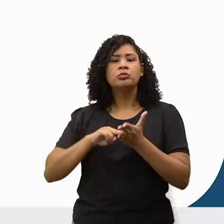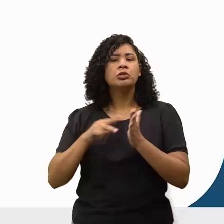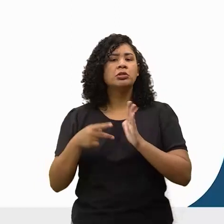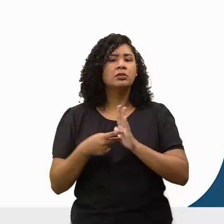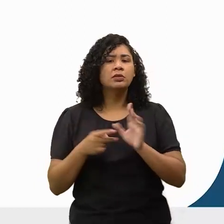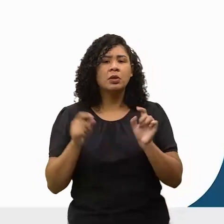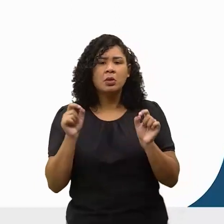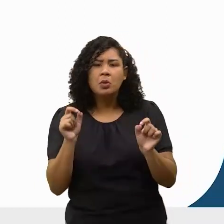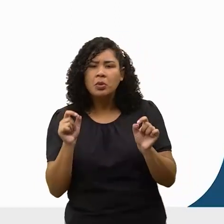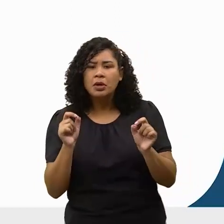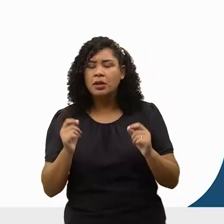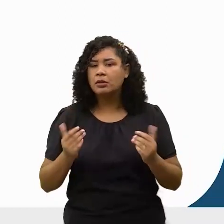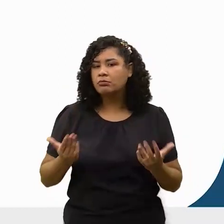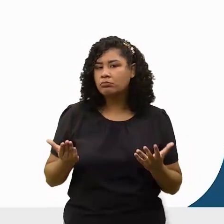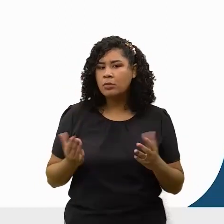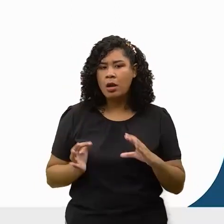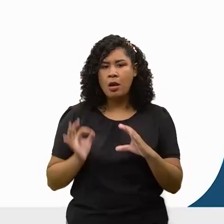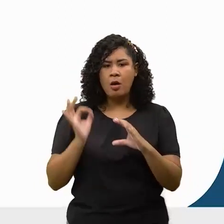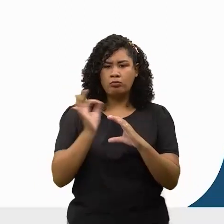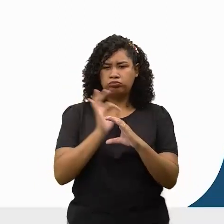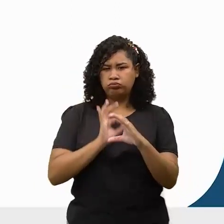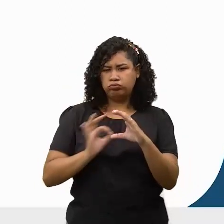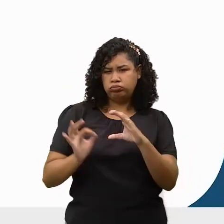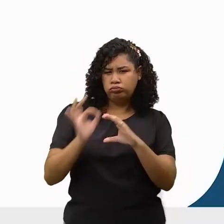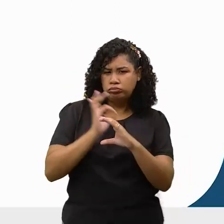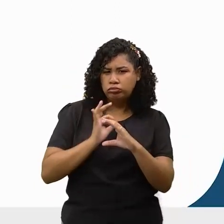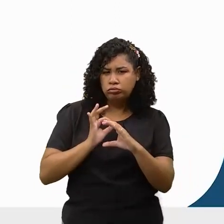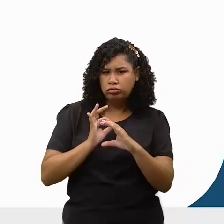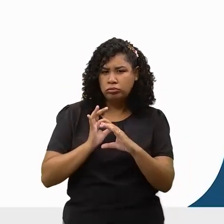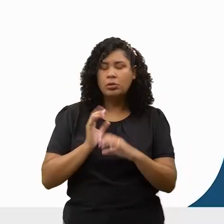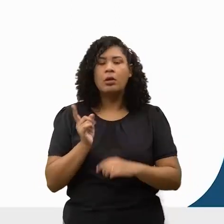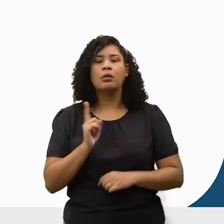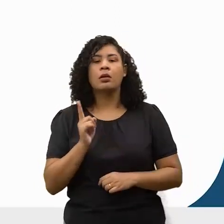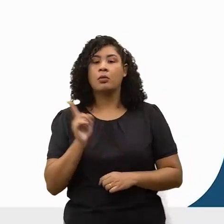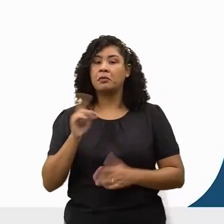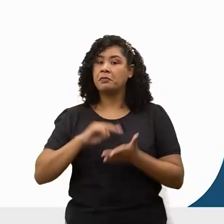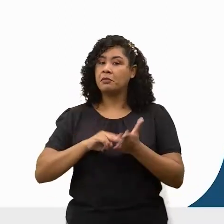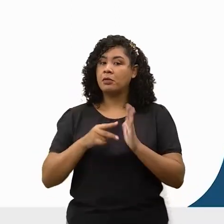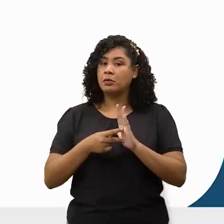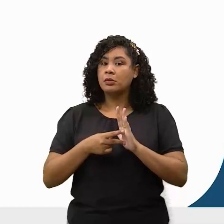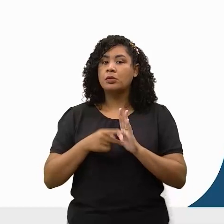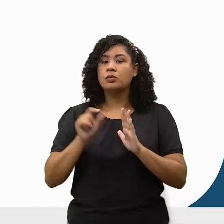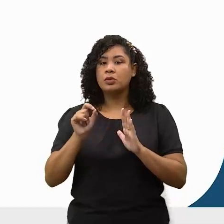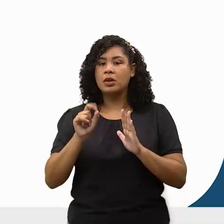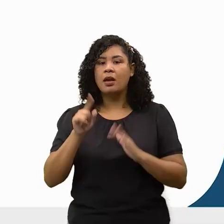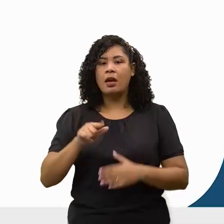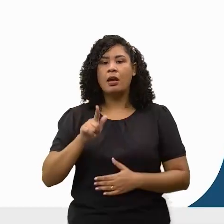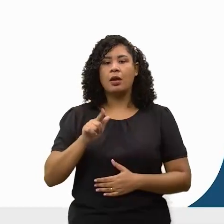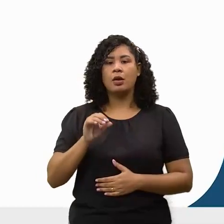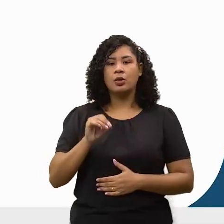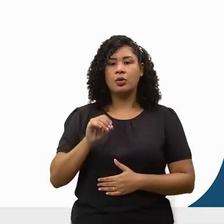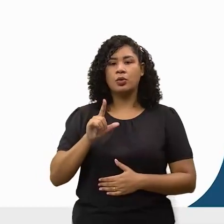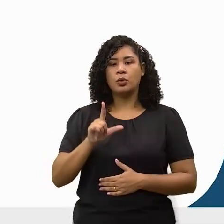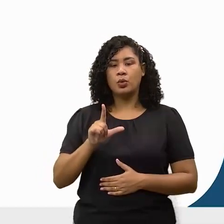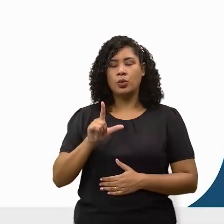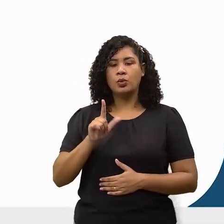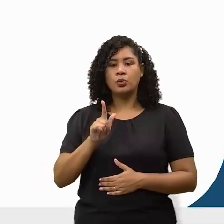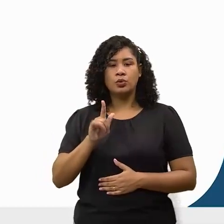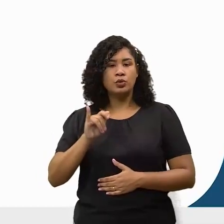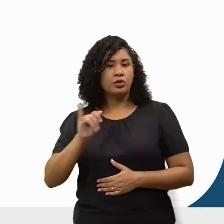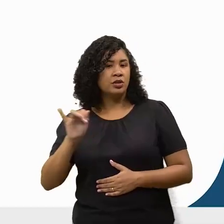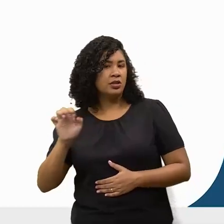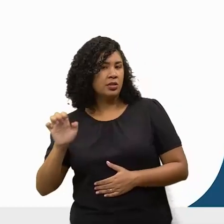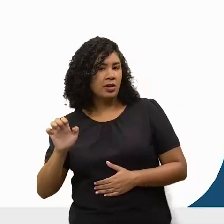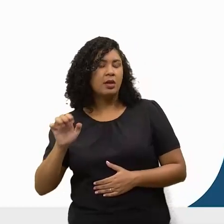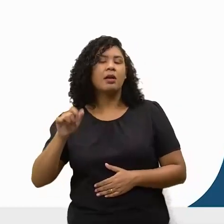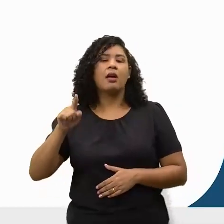uma organela, na verdade, que 5 está representando o Golgi e que essa organela realiza